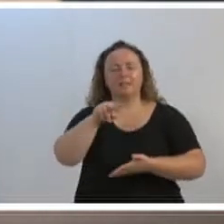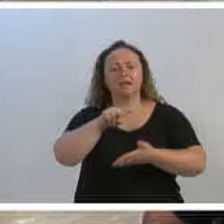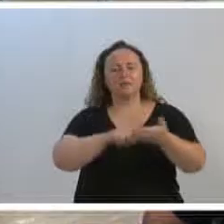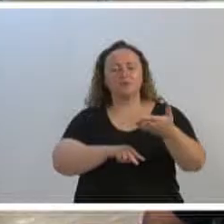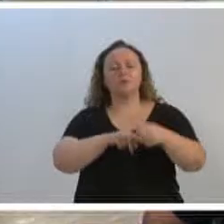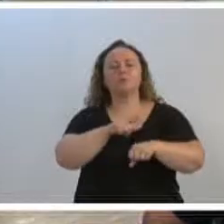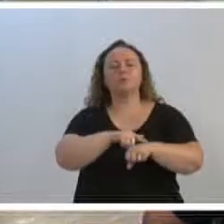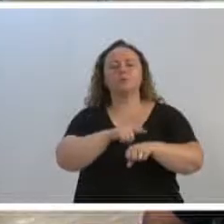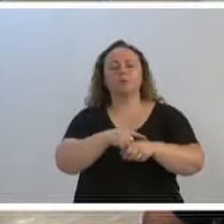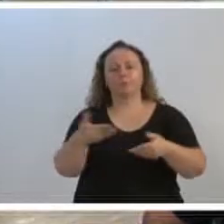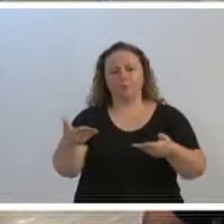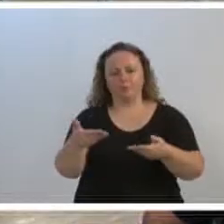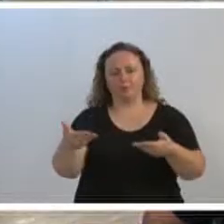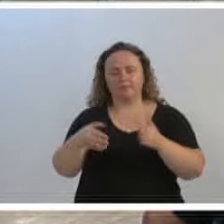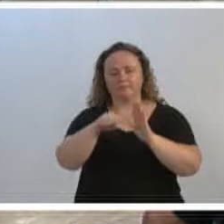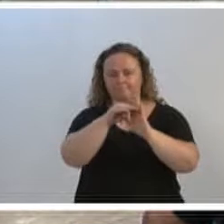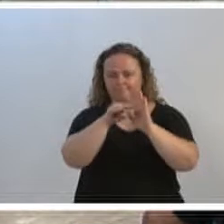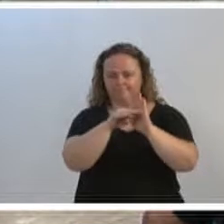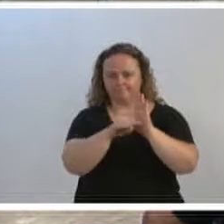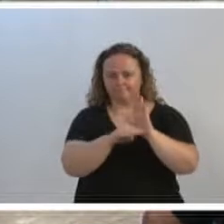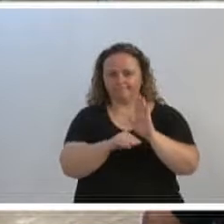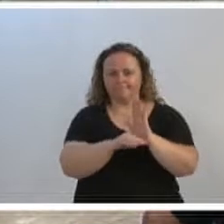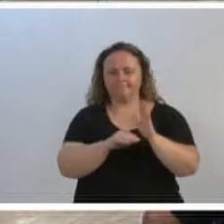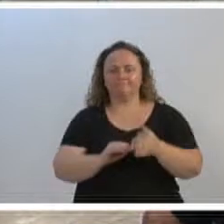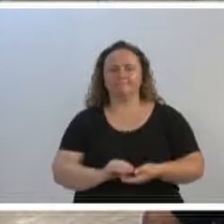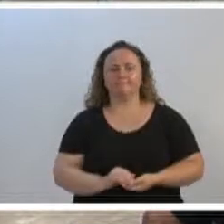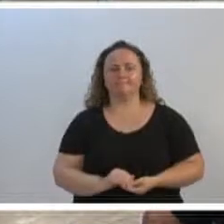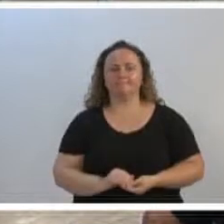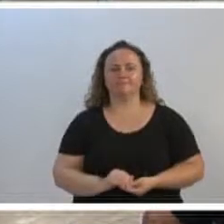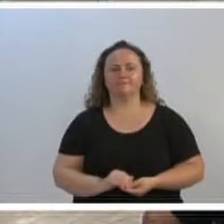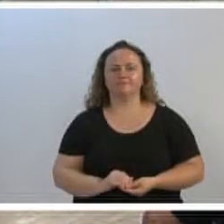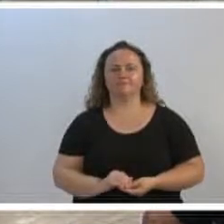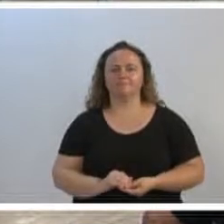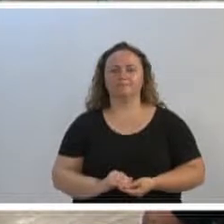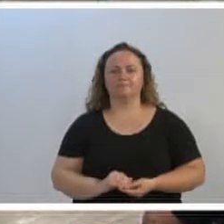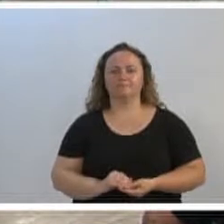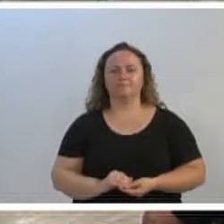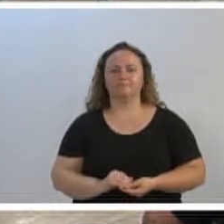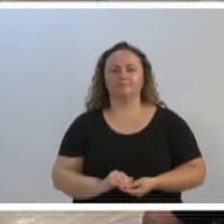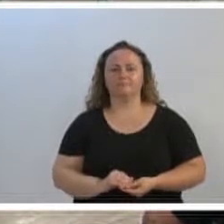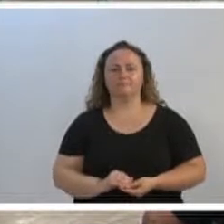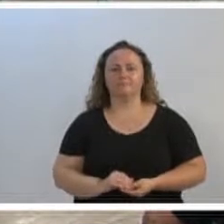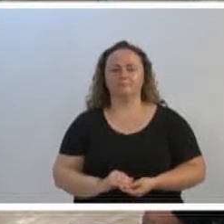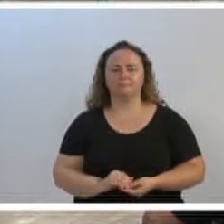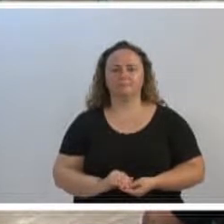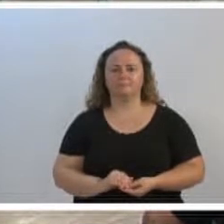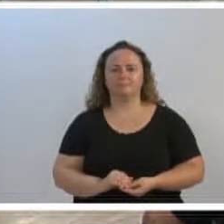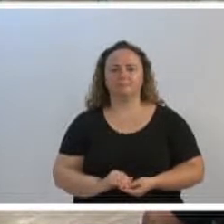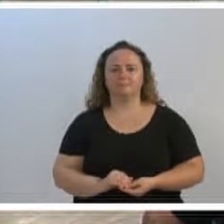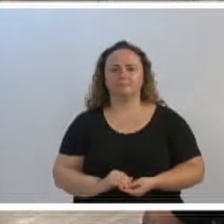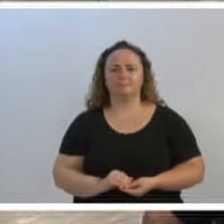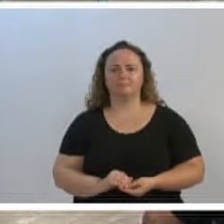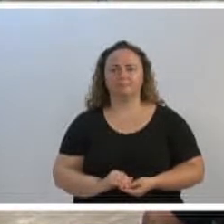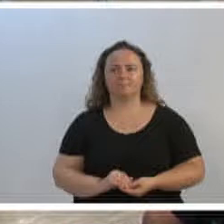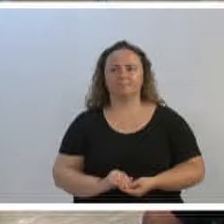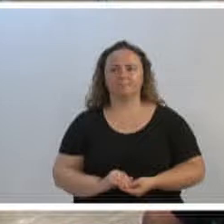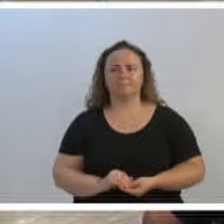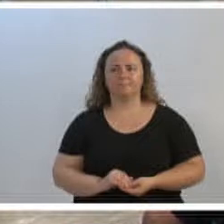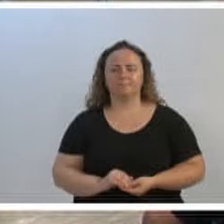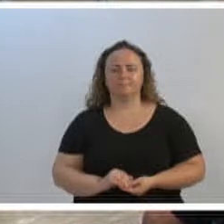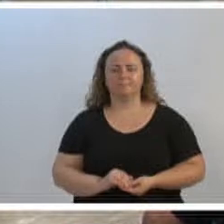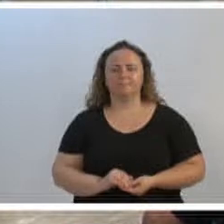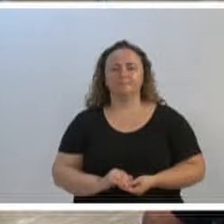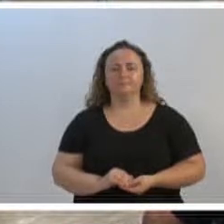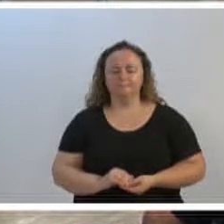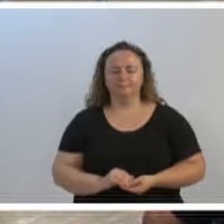expediente. Vai manter? Tá, mas discurso também? Se tiver difícil sobre... Tá bom.